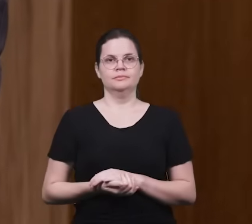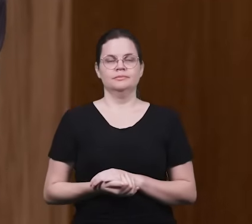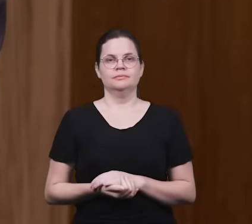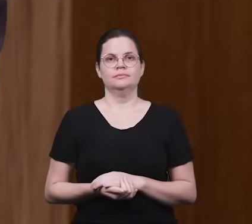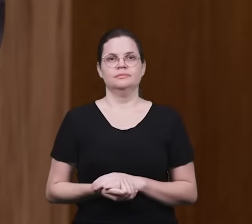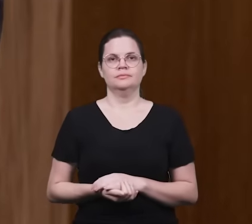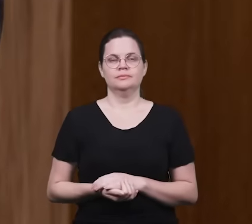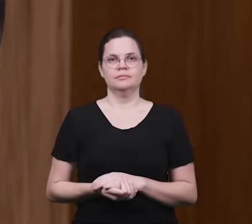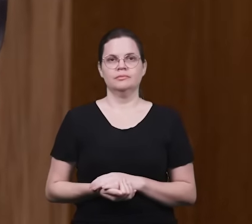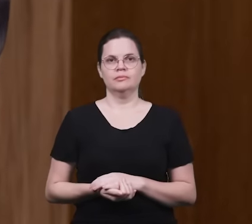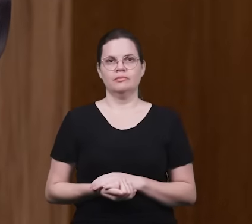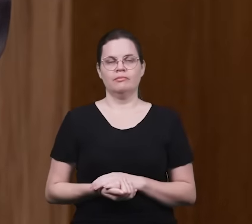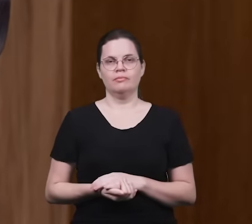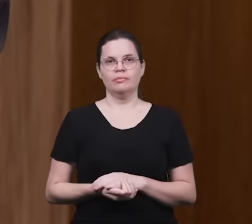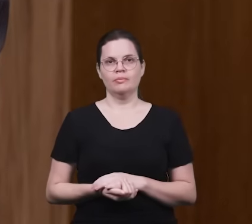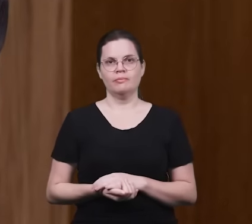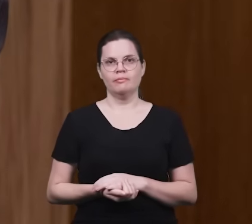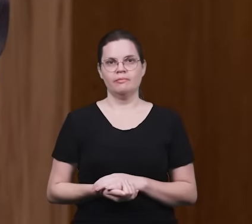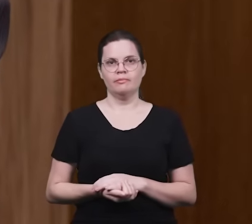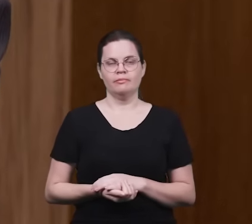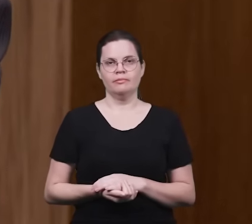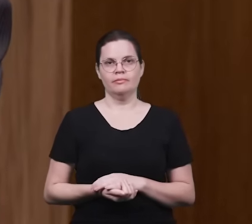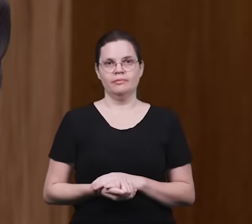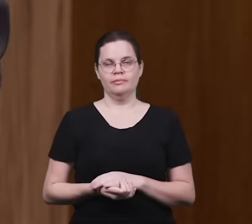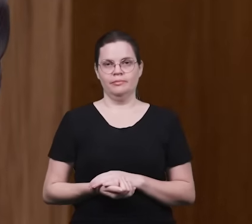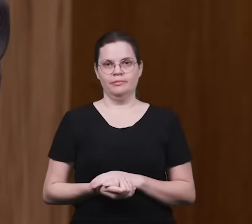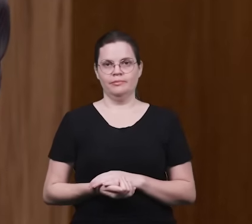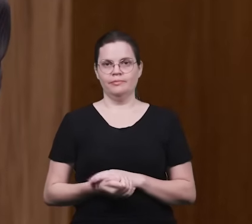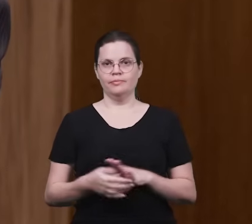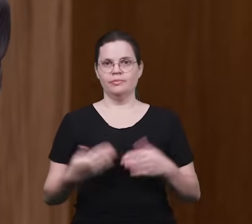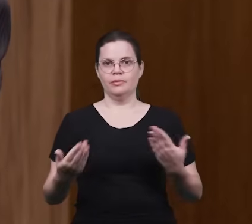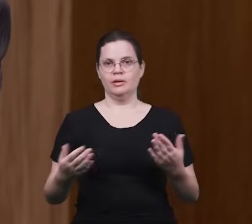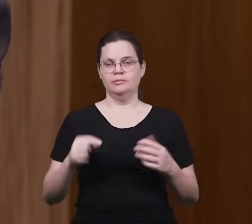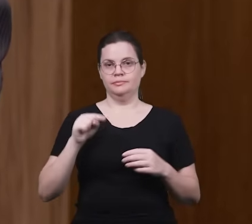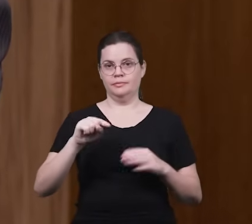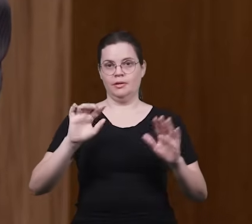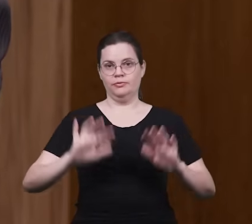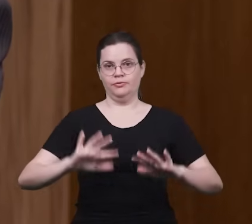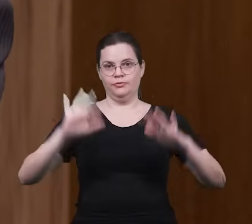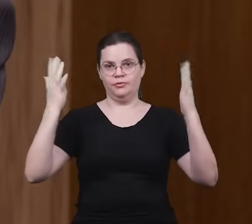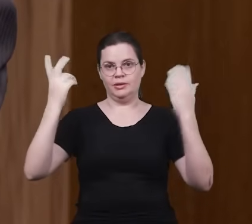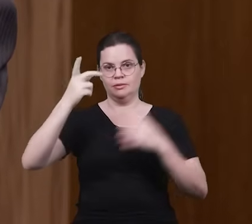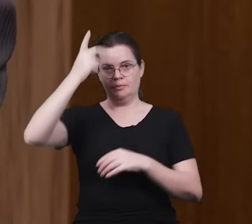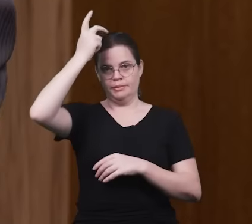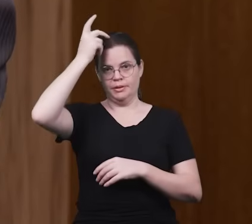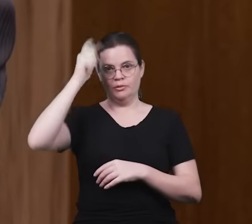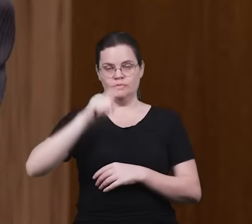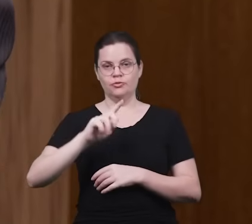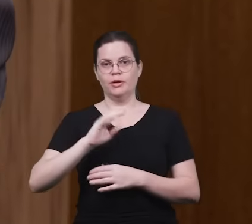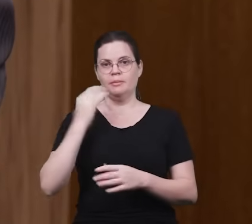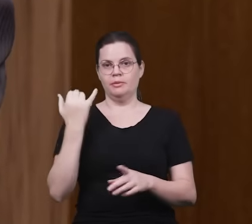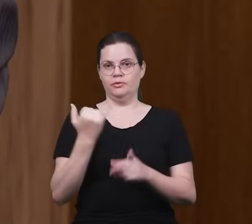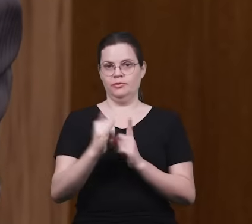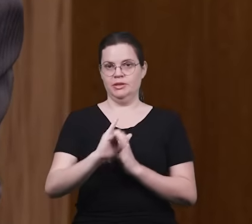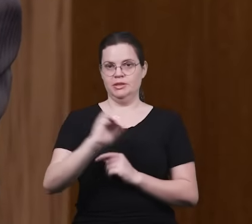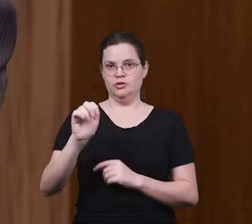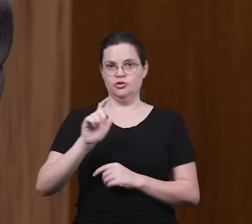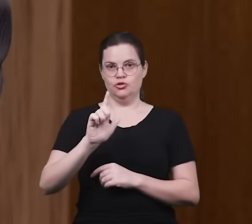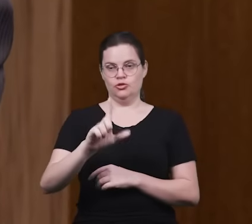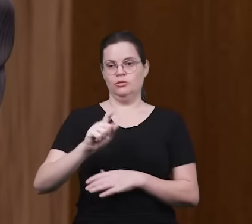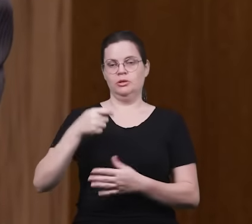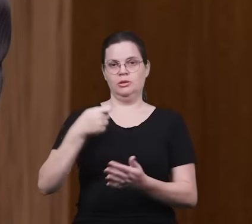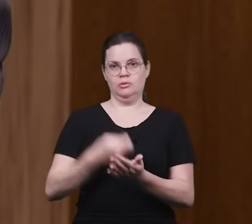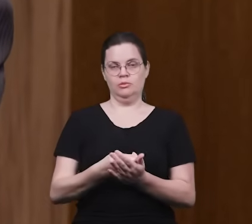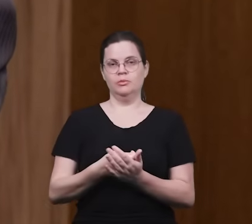irmãos, como nós estamos vendo aqui, o Pentecostes, na verdade, cumpriu-se a profecia desde